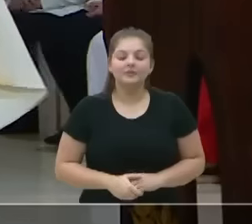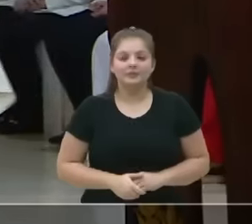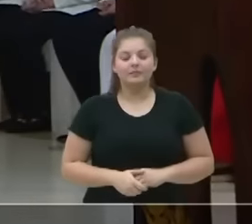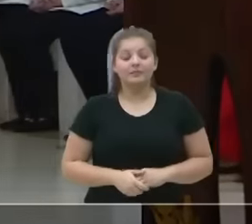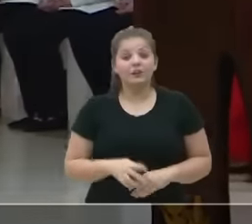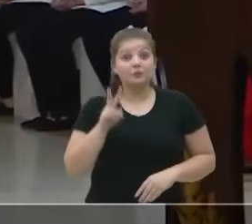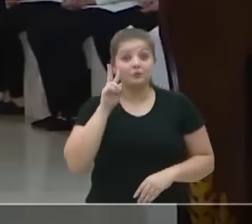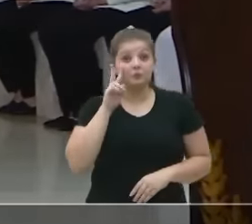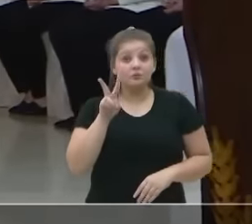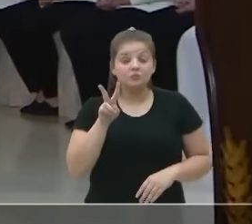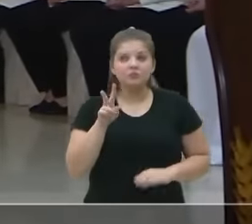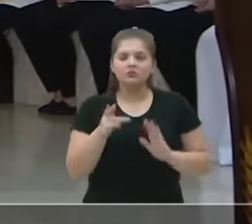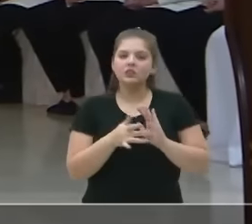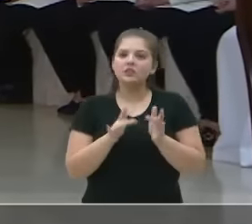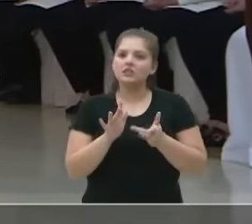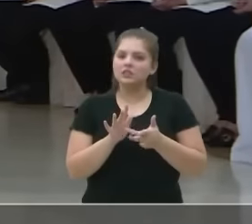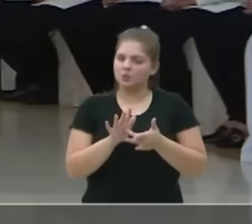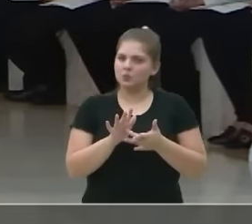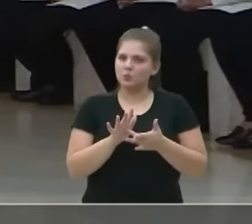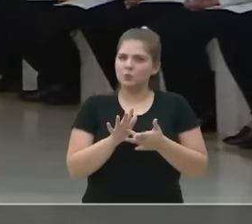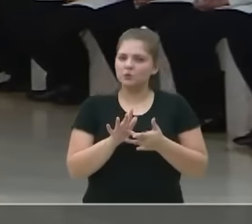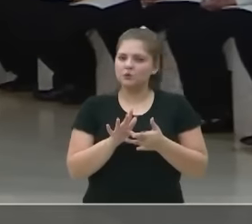Veja como Jesus é delicado,